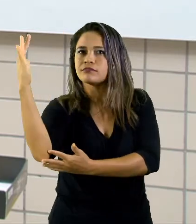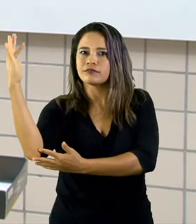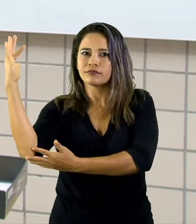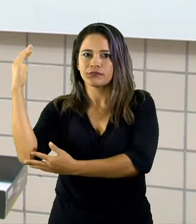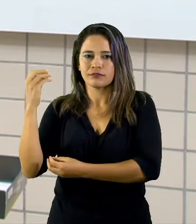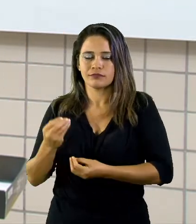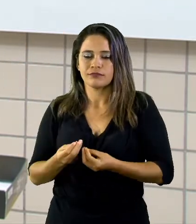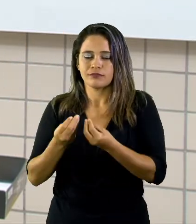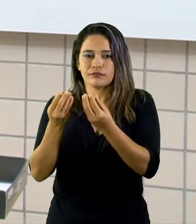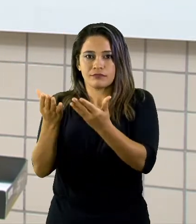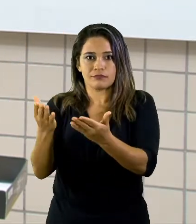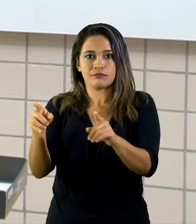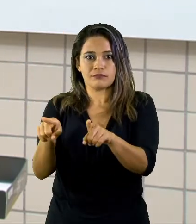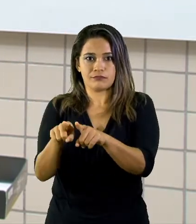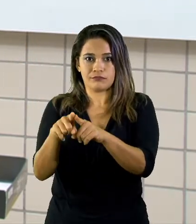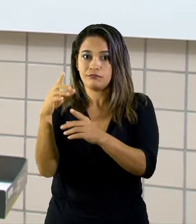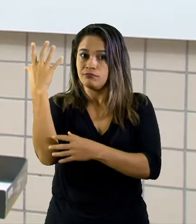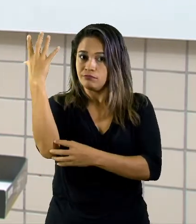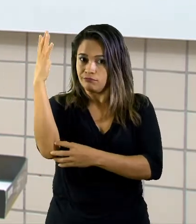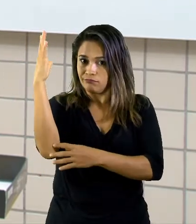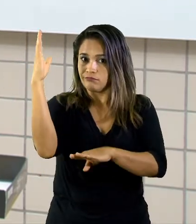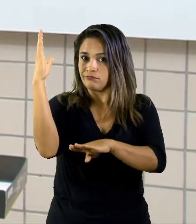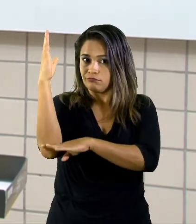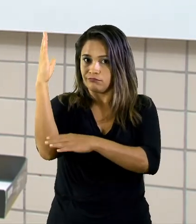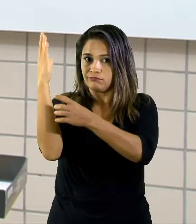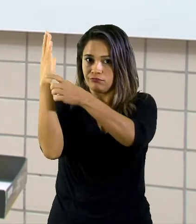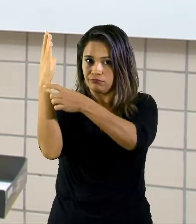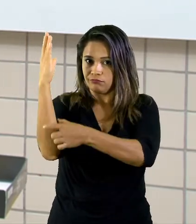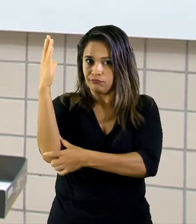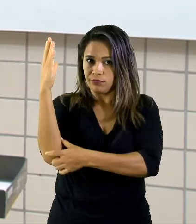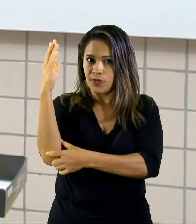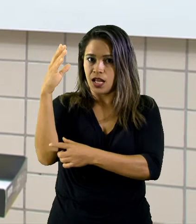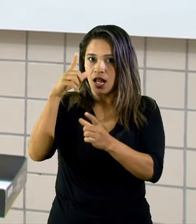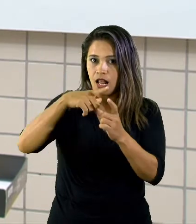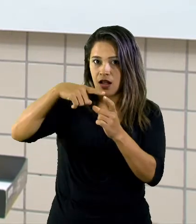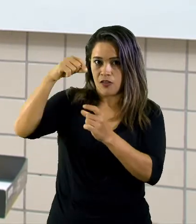fornecem a sua madeira. Suas folhas servem de remédio.